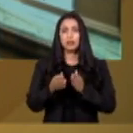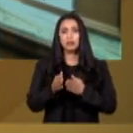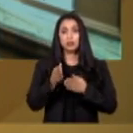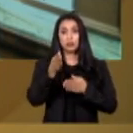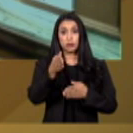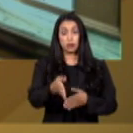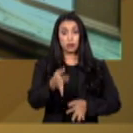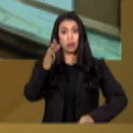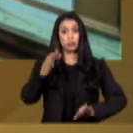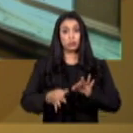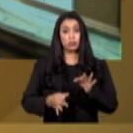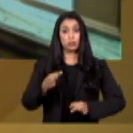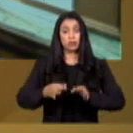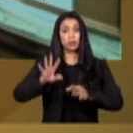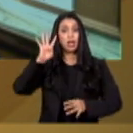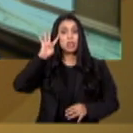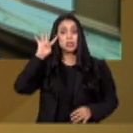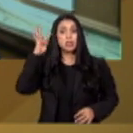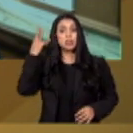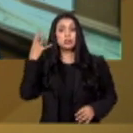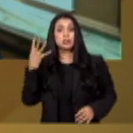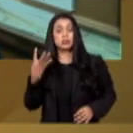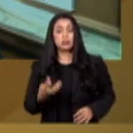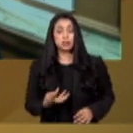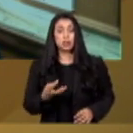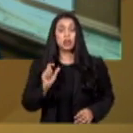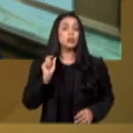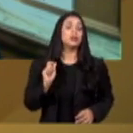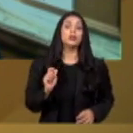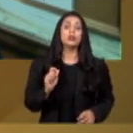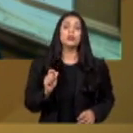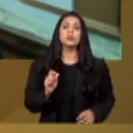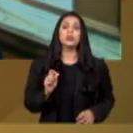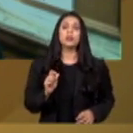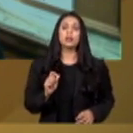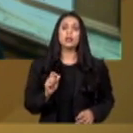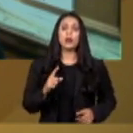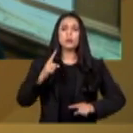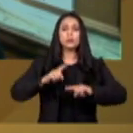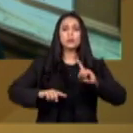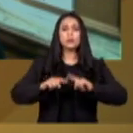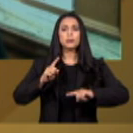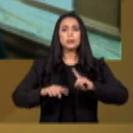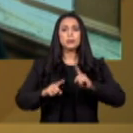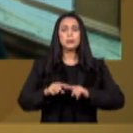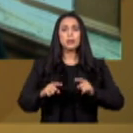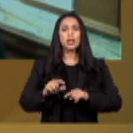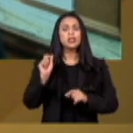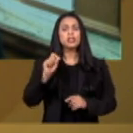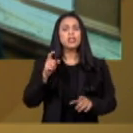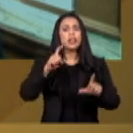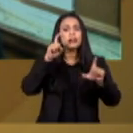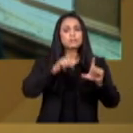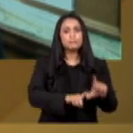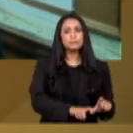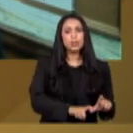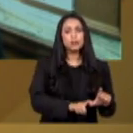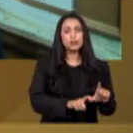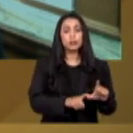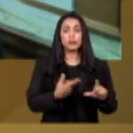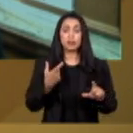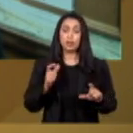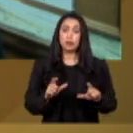de decidir sobre a constrição de dentro apenas considerados indébitos